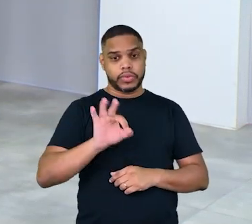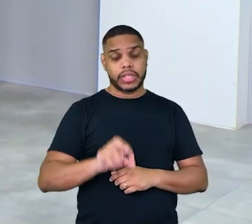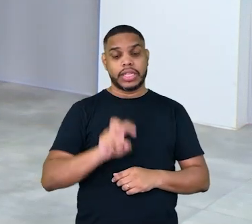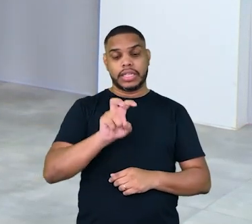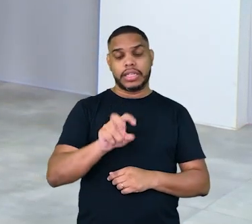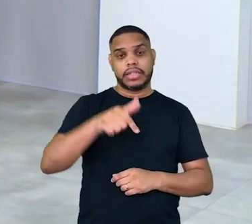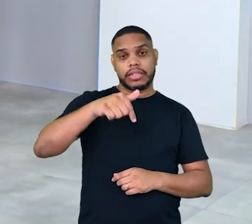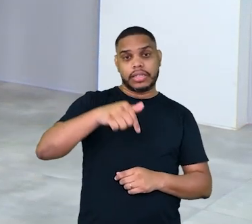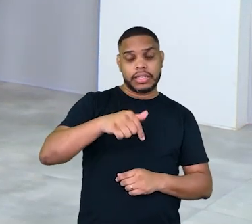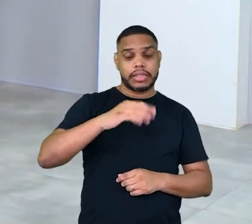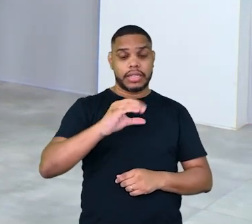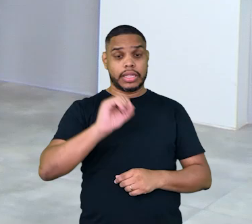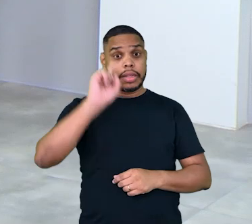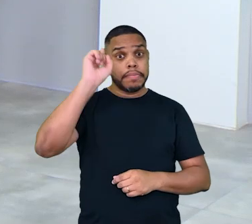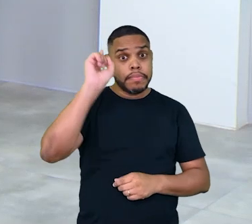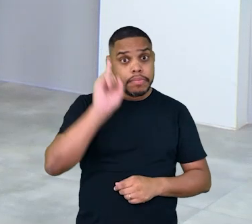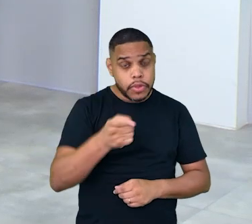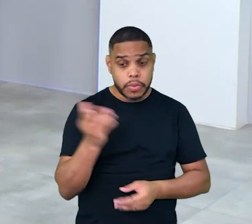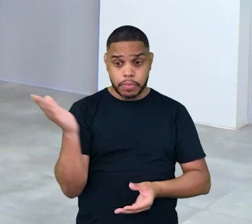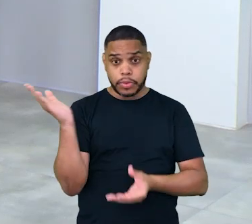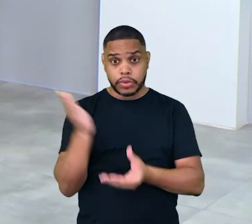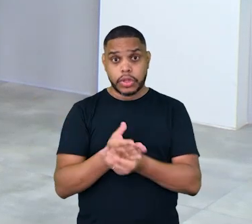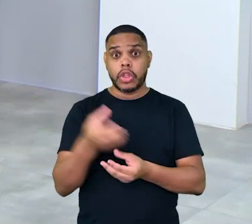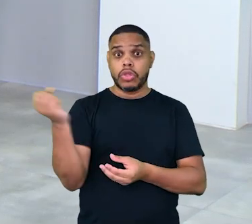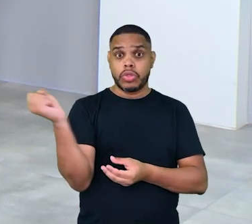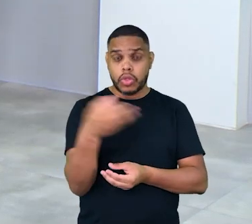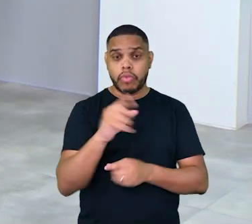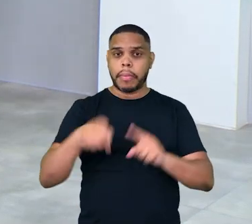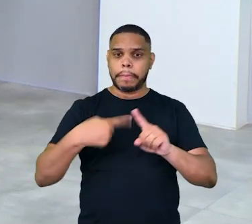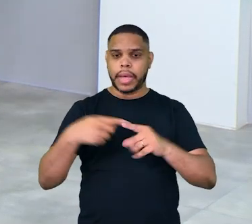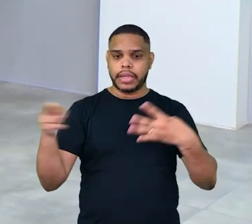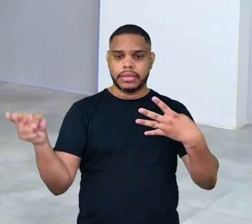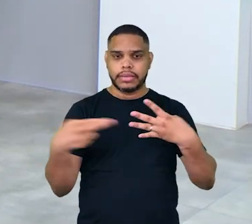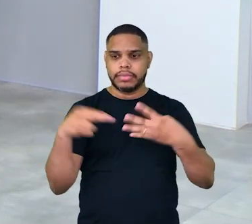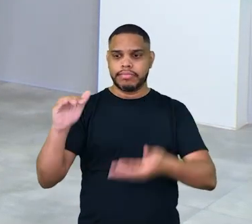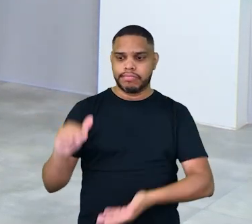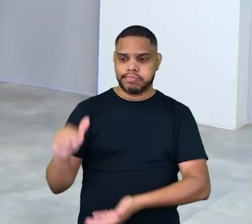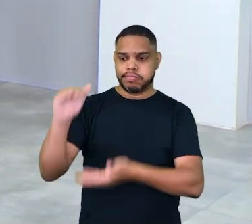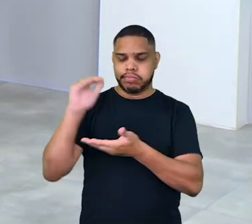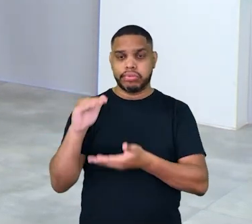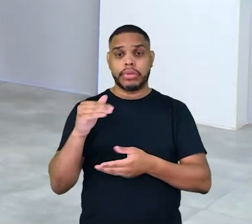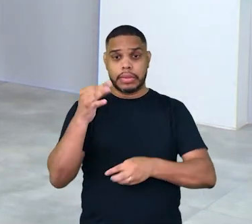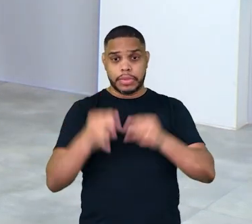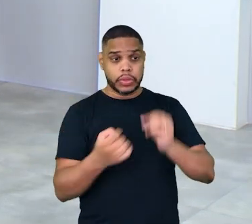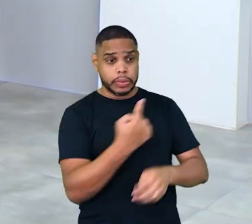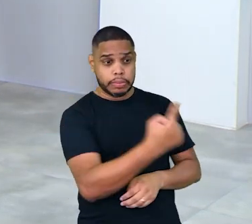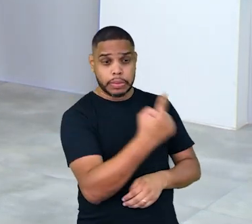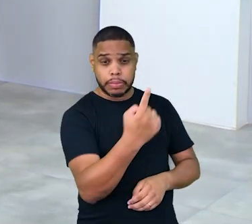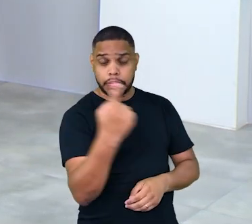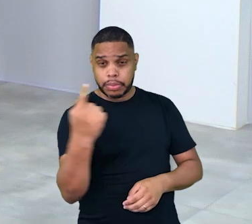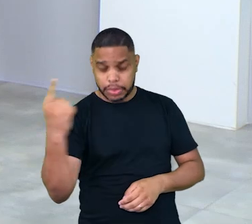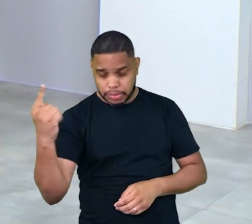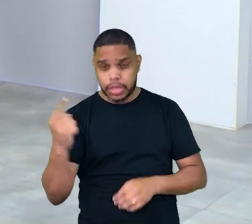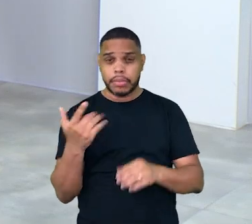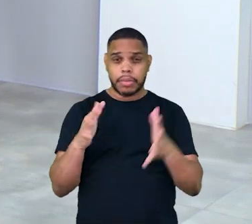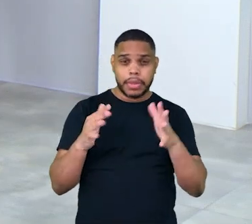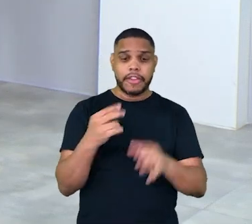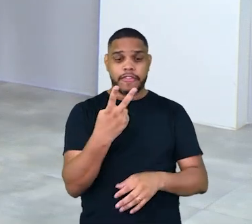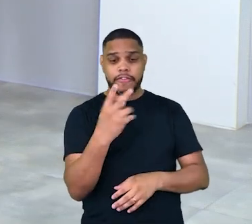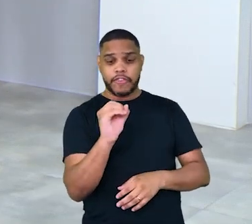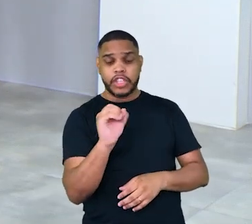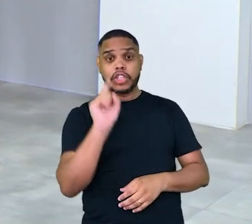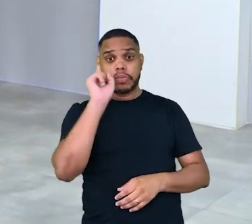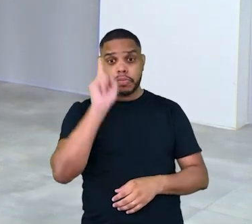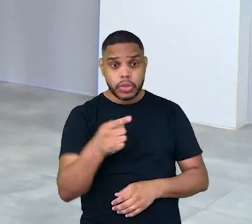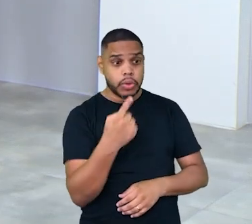Foram 570 mil novos casos e recursos internos. E cada ministro ou ministra analisou, em média, quase 20